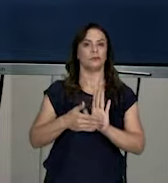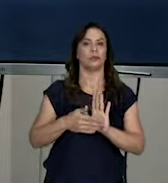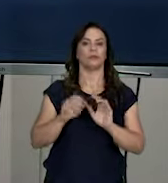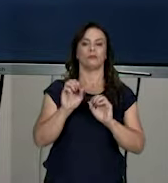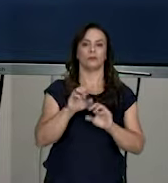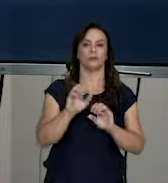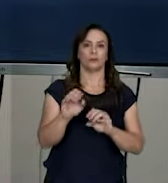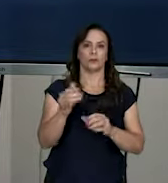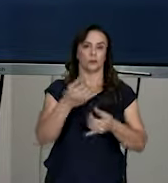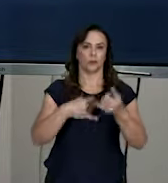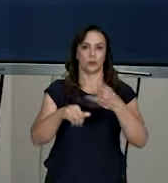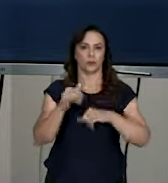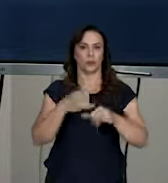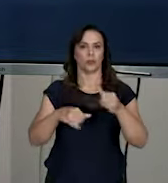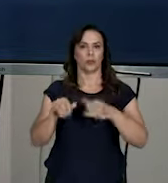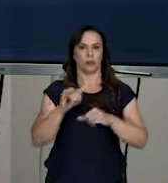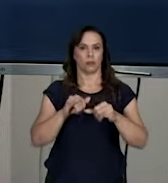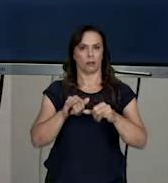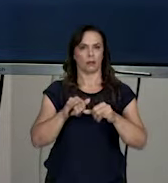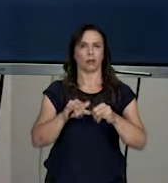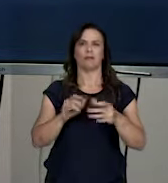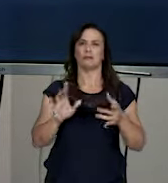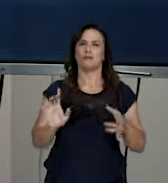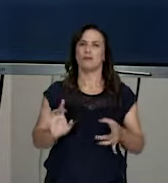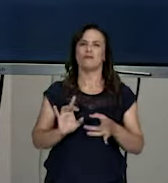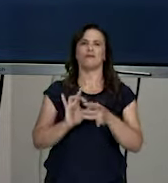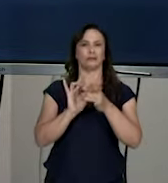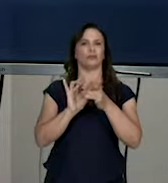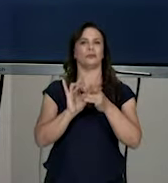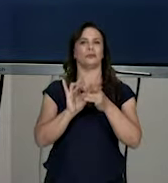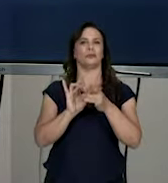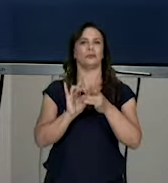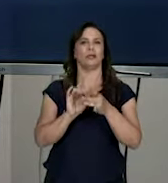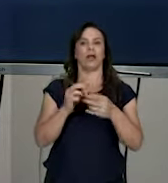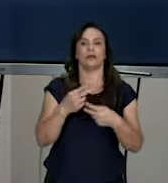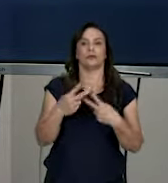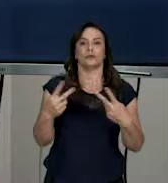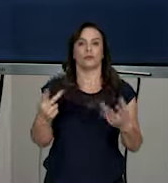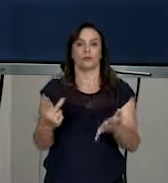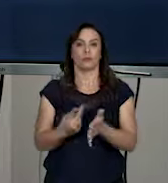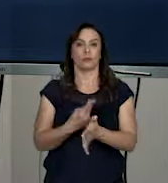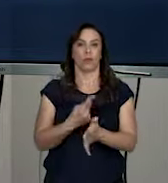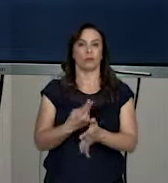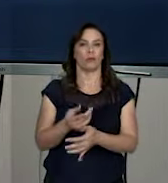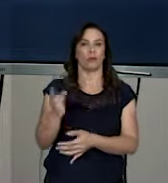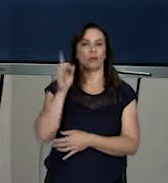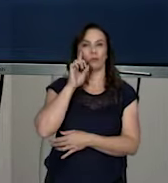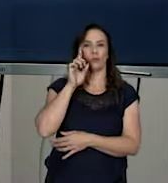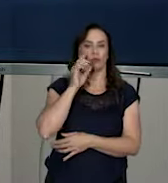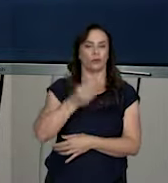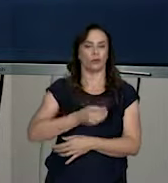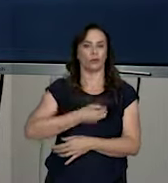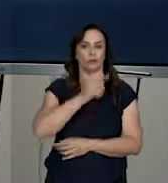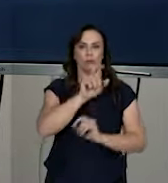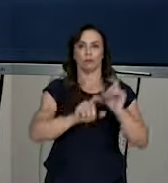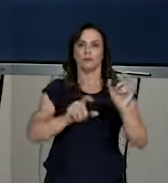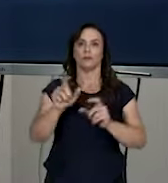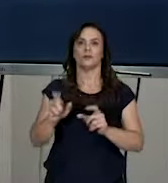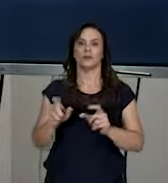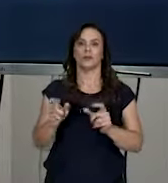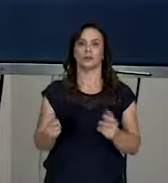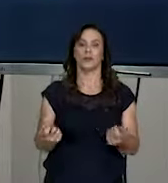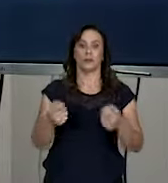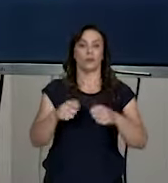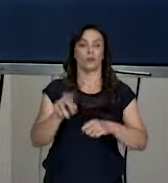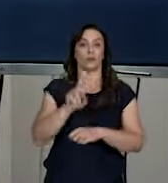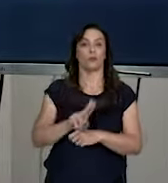seja atrelado ao cotidiano do indivíduo, de maneira que ele possa utilizar o conhecimento químico na tomada